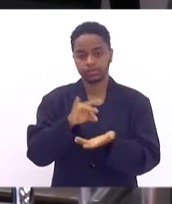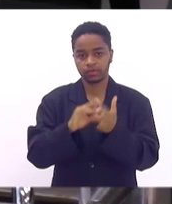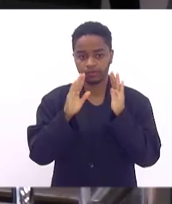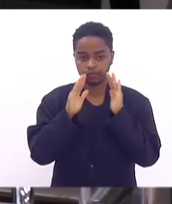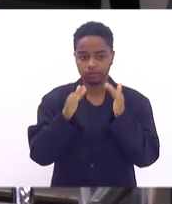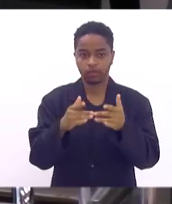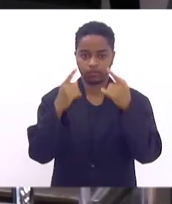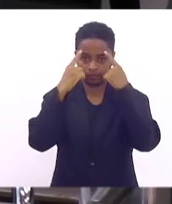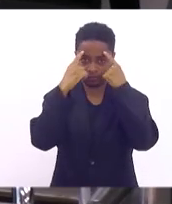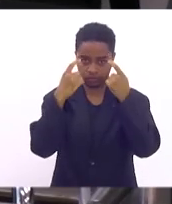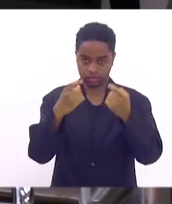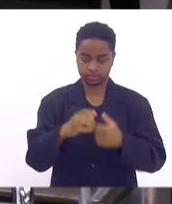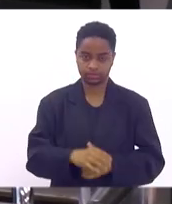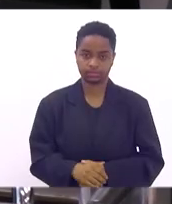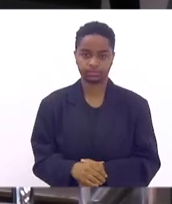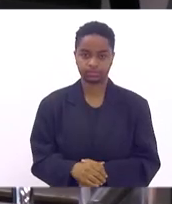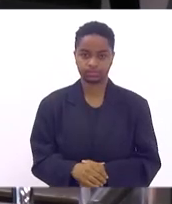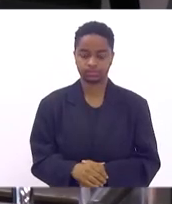violência.